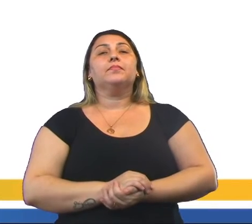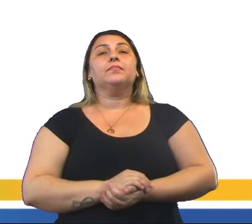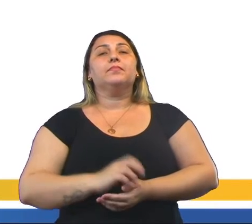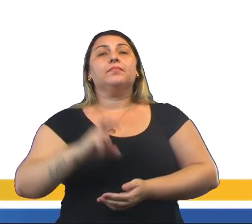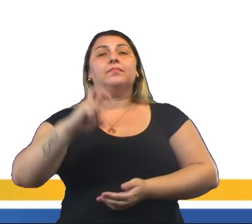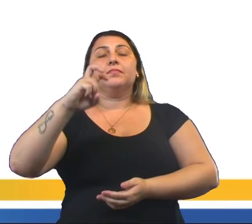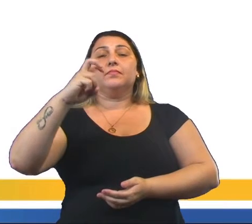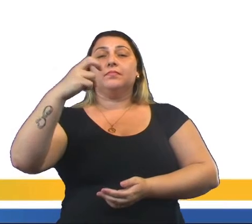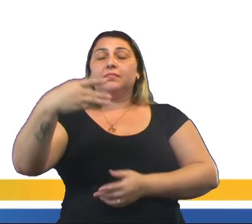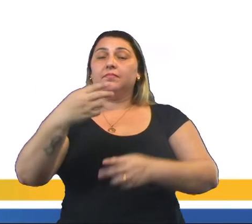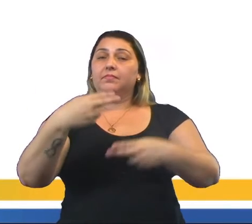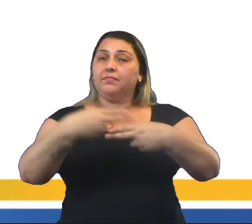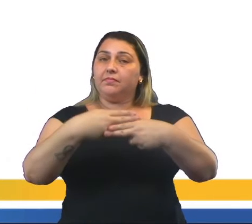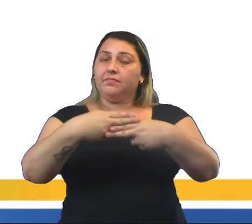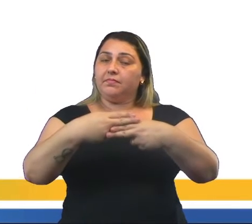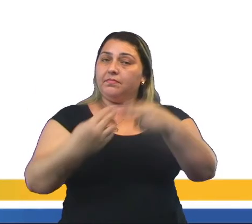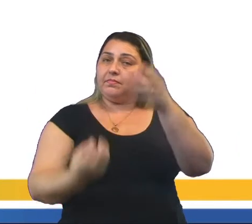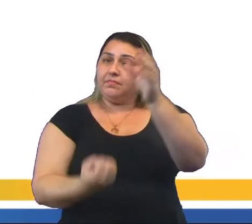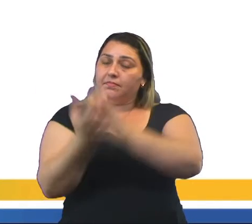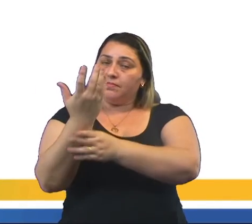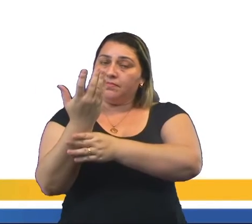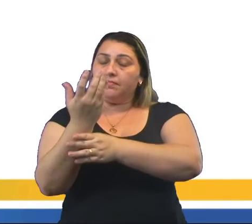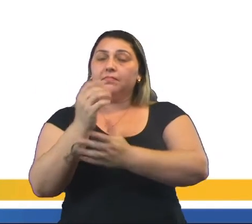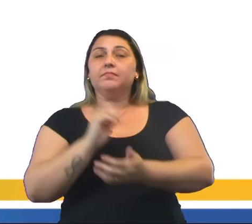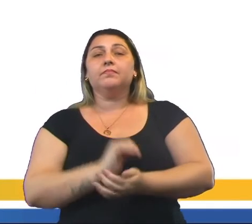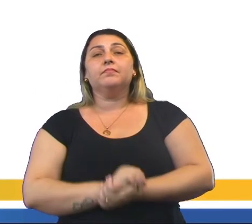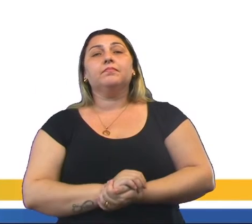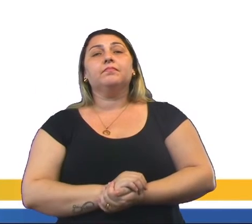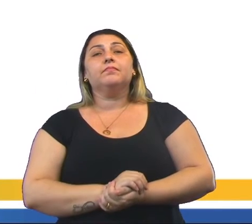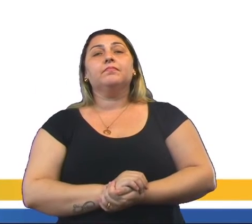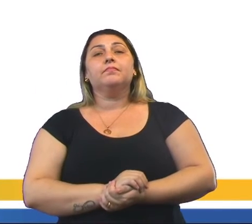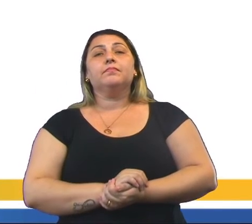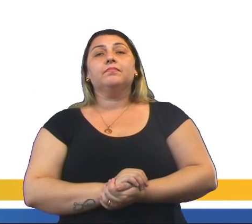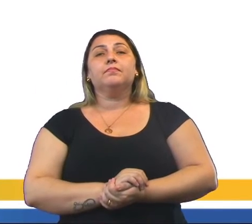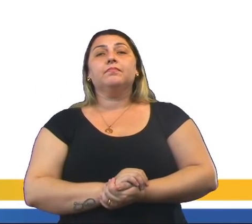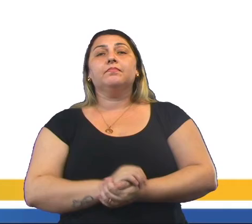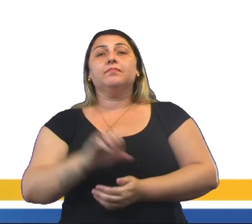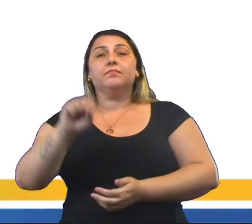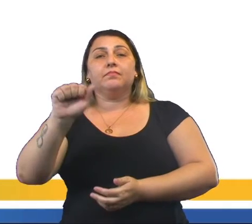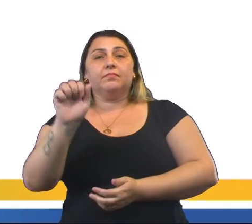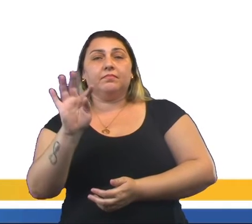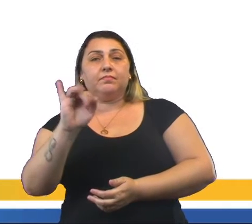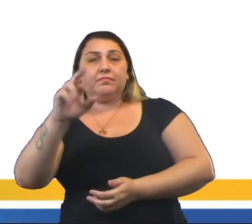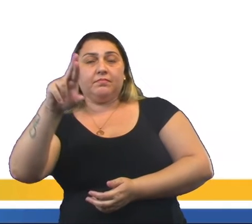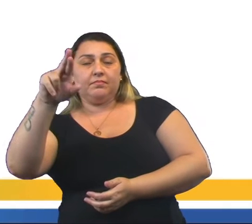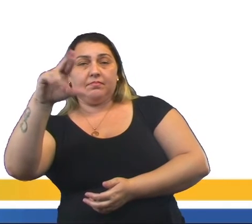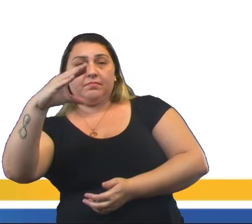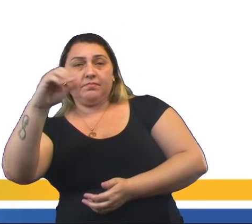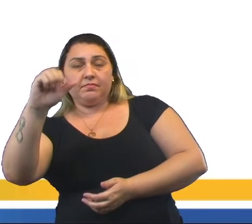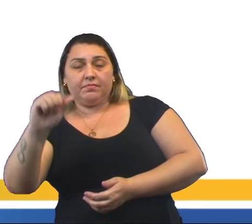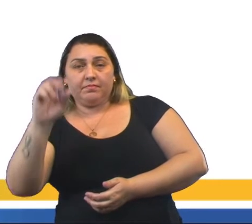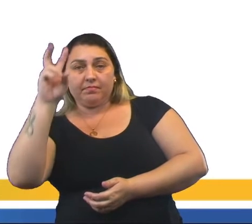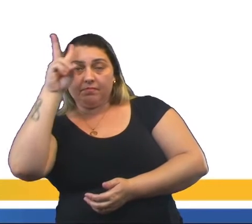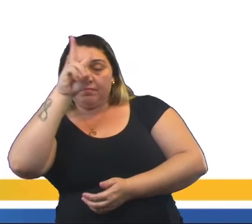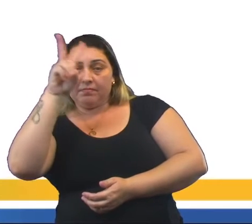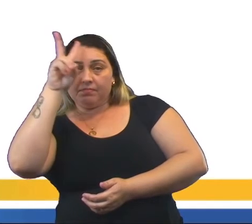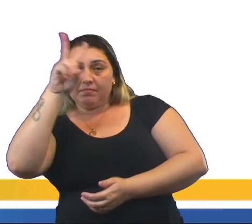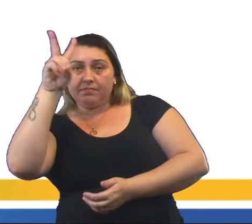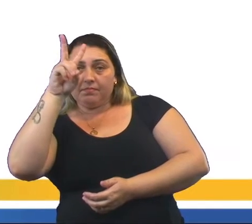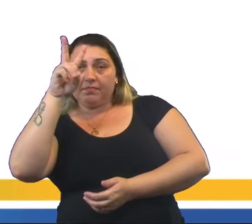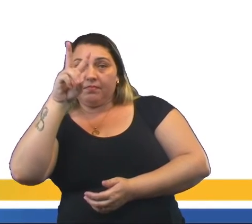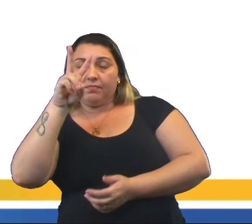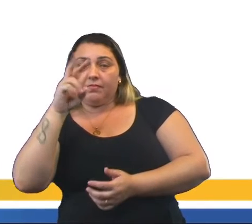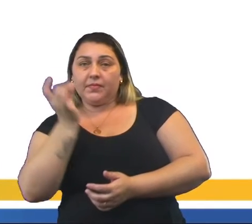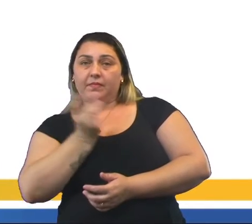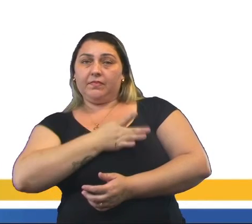54 novelas produzidas, novelas de terror, satíricas, históricas e passionais, que foram